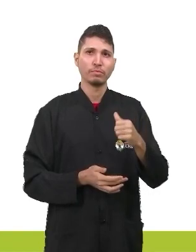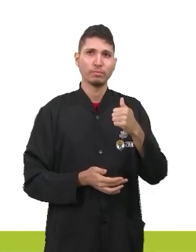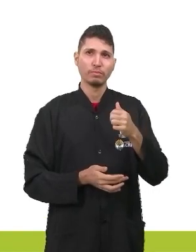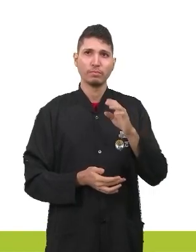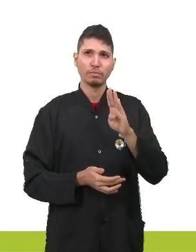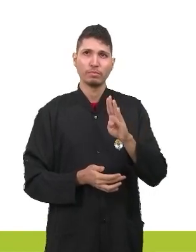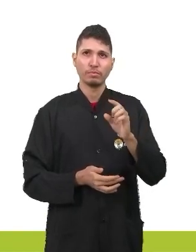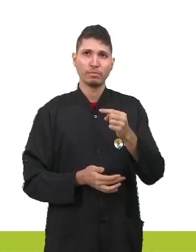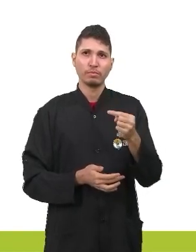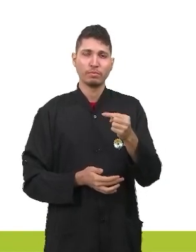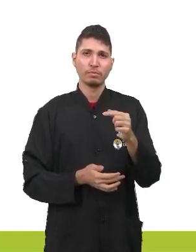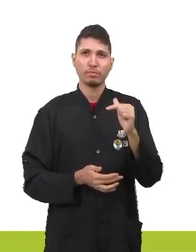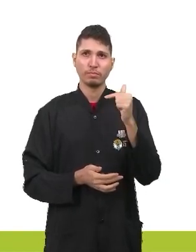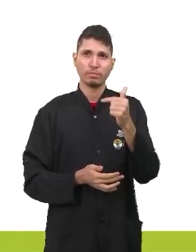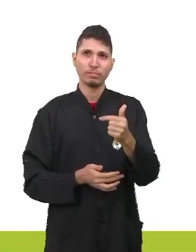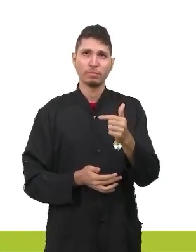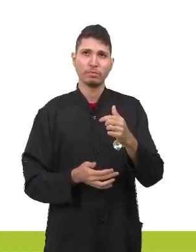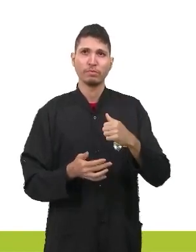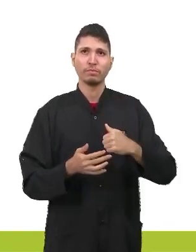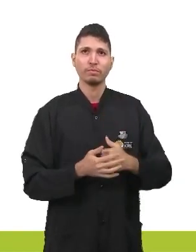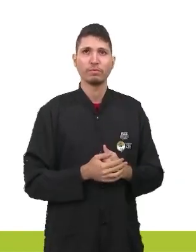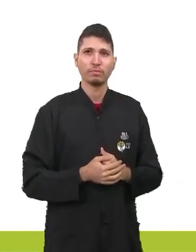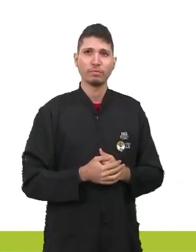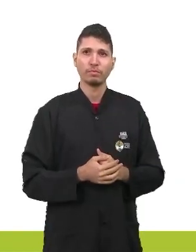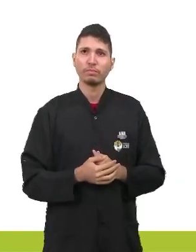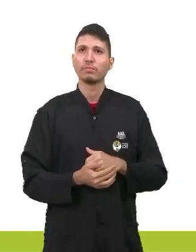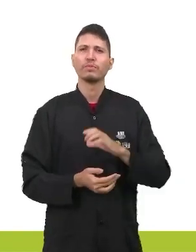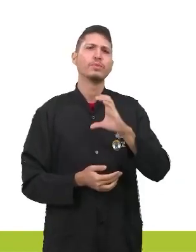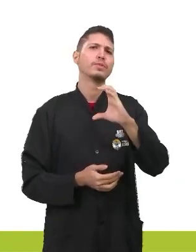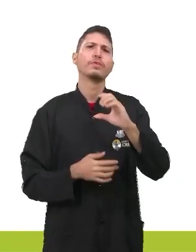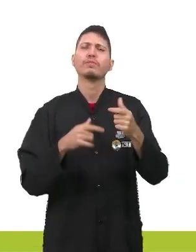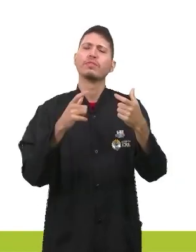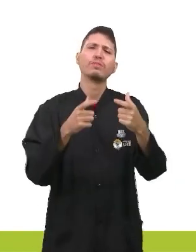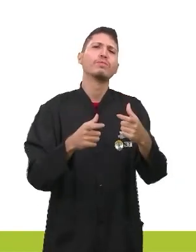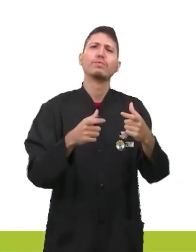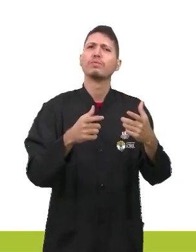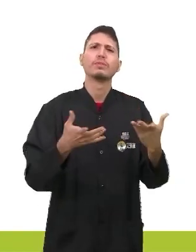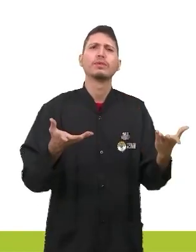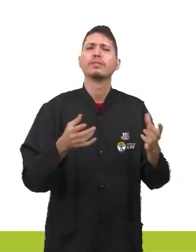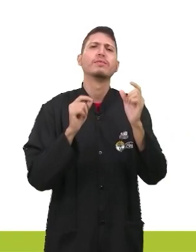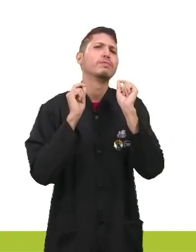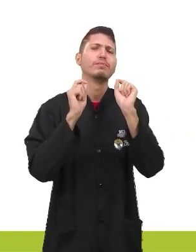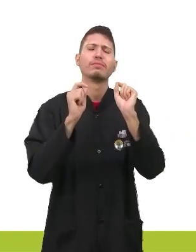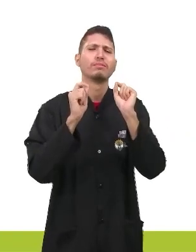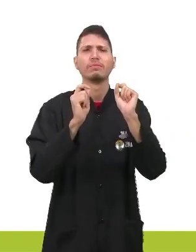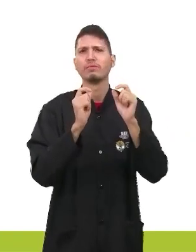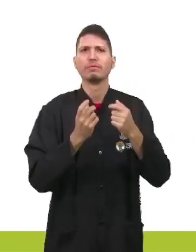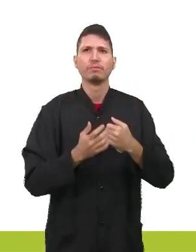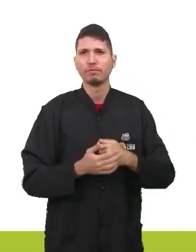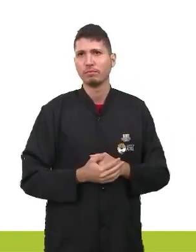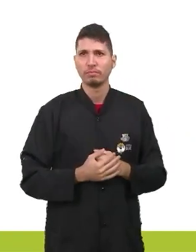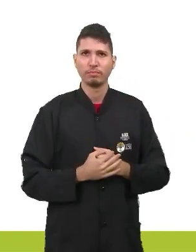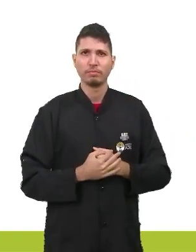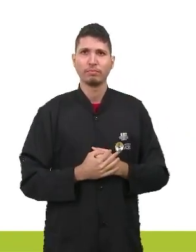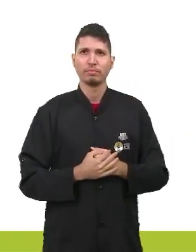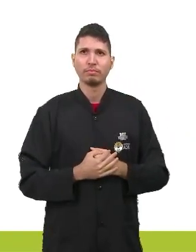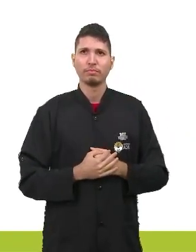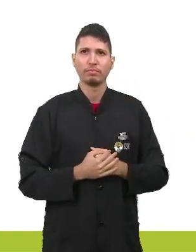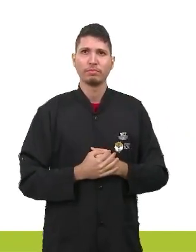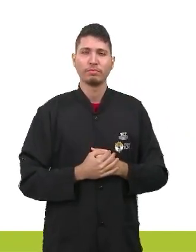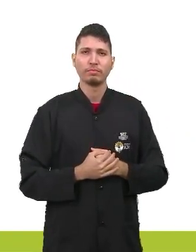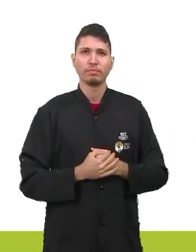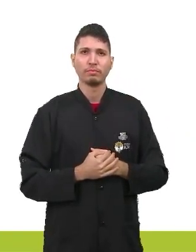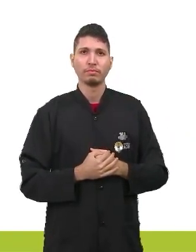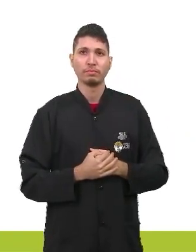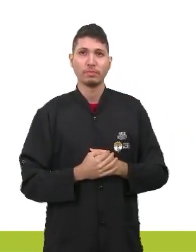menos 2 e o termo independente, quem é ele? Ó? Olha como é que fica o comportamento do meu gráfico. Quem é o termo independente? Perfeitamente correto, quem